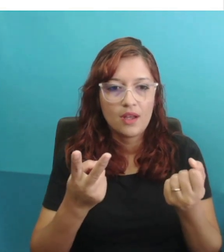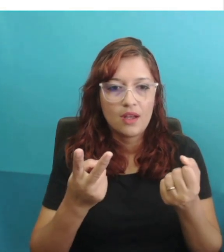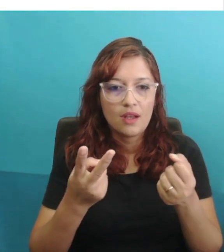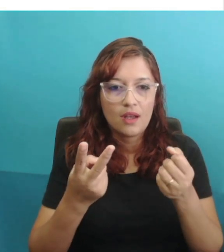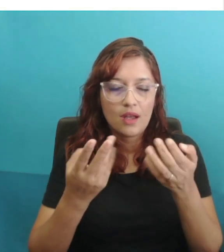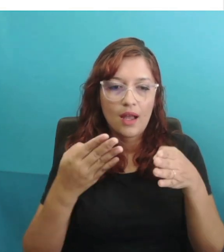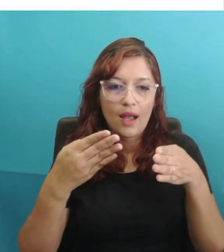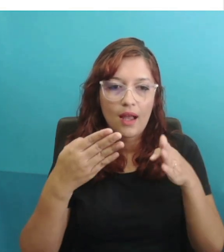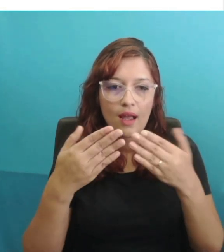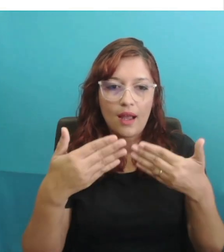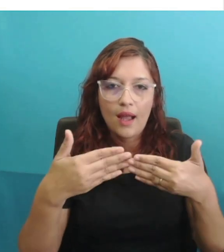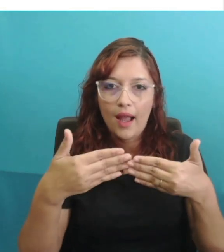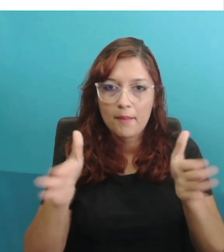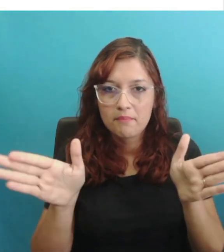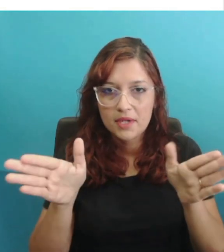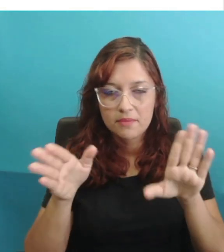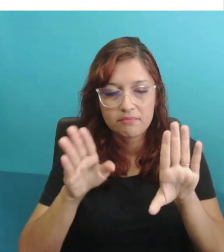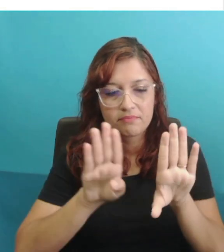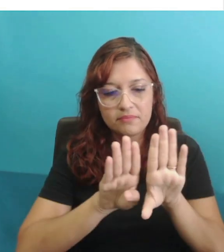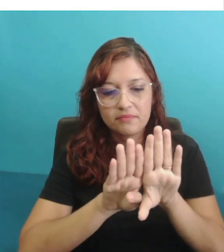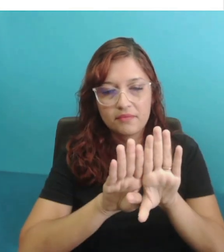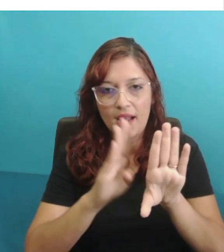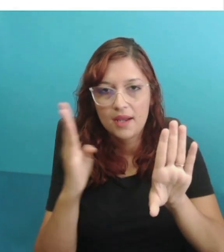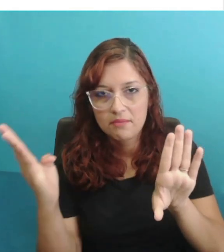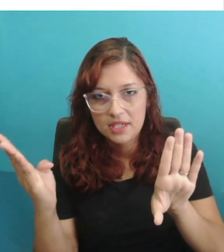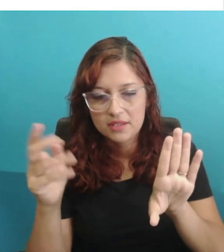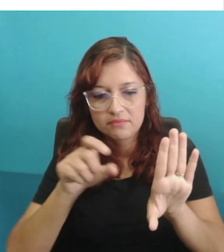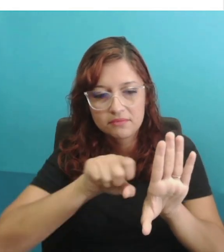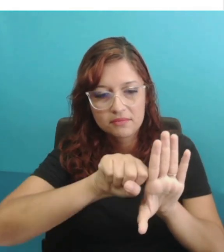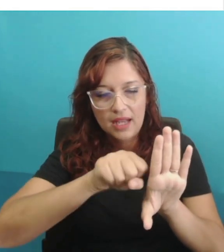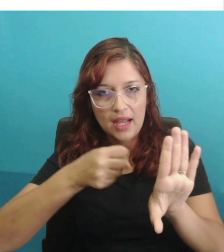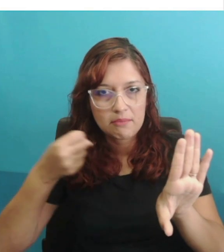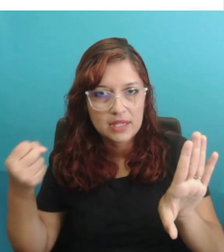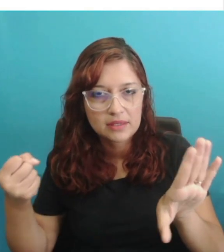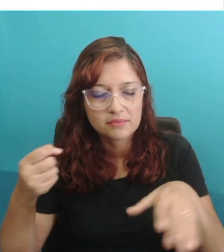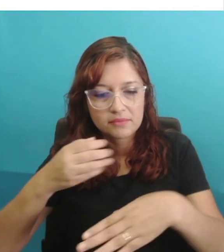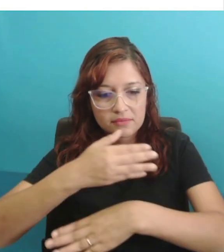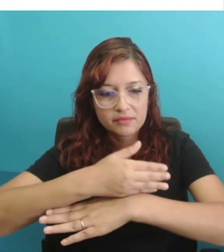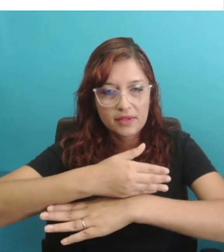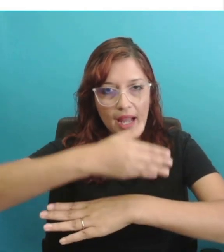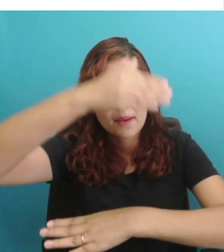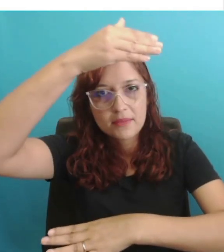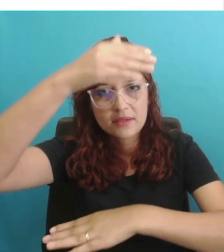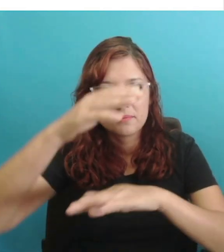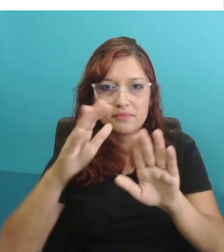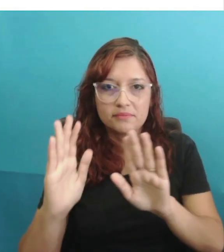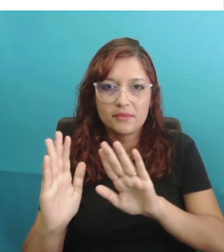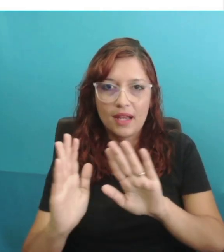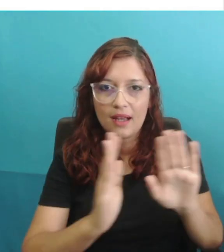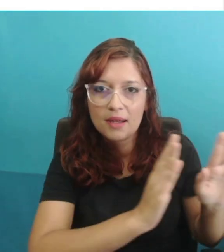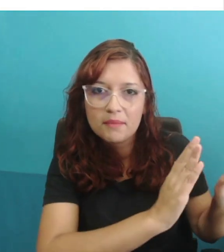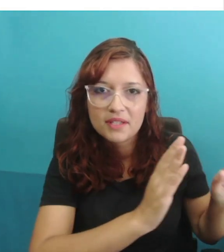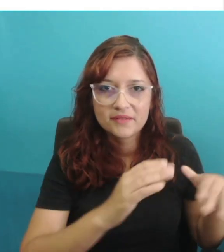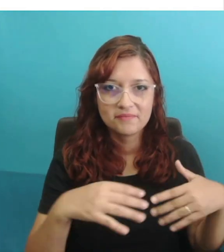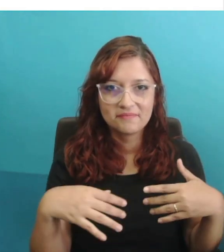O verbo abrir, ou abrir, ou abrir, ou